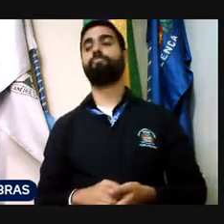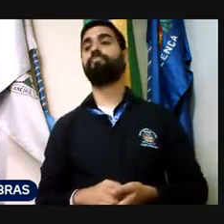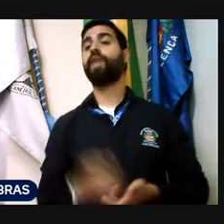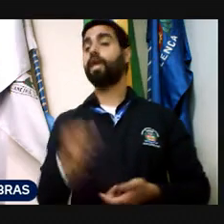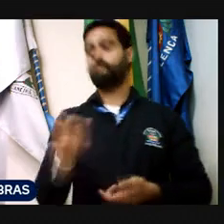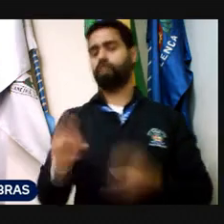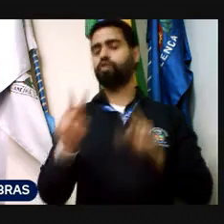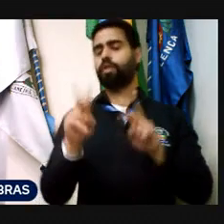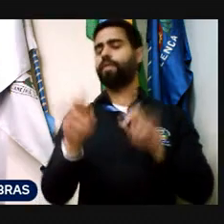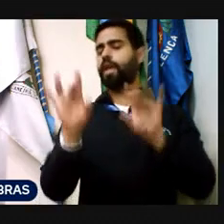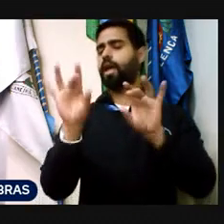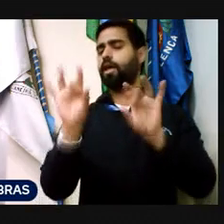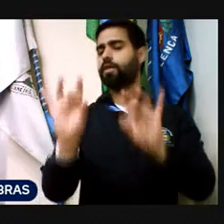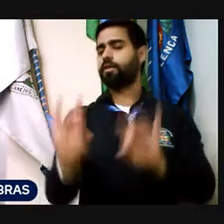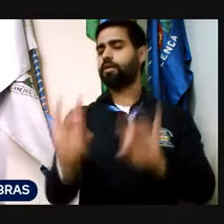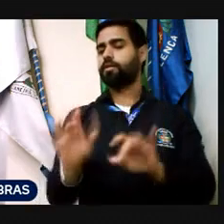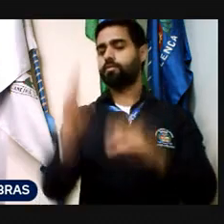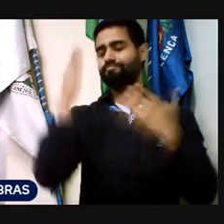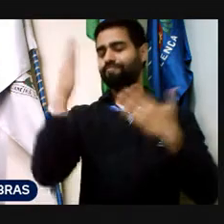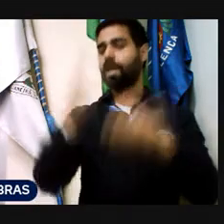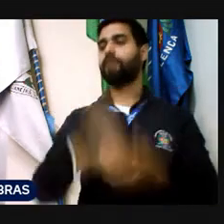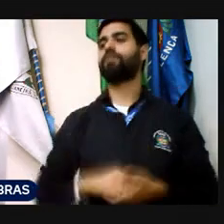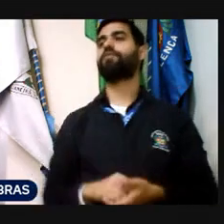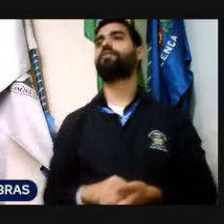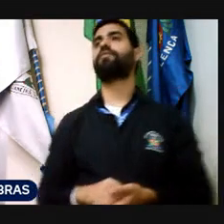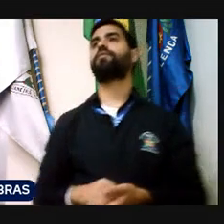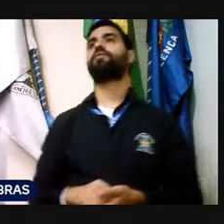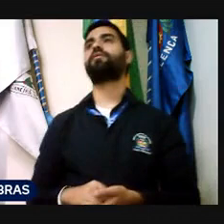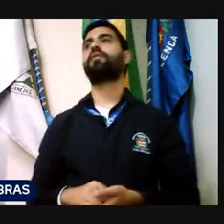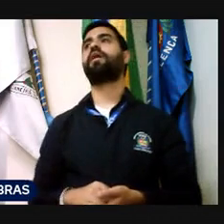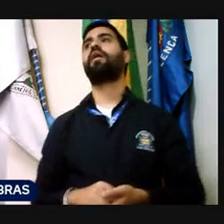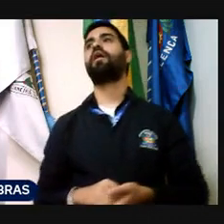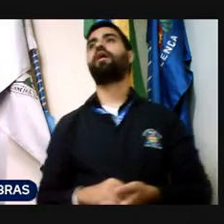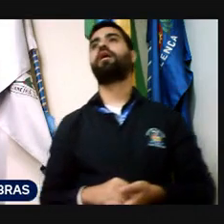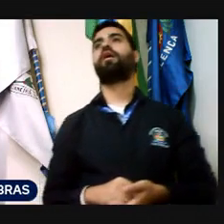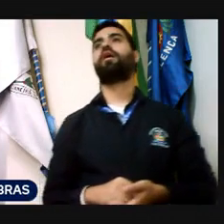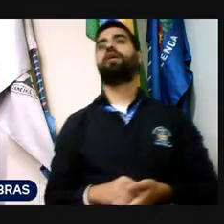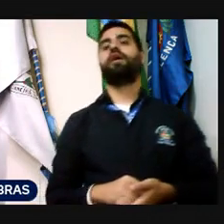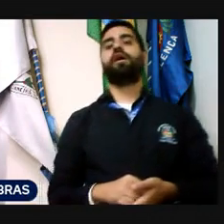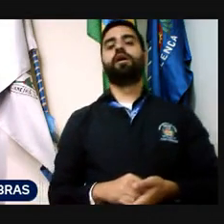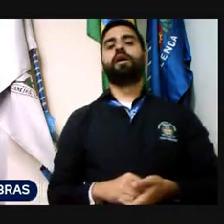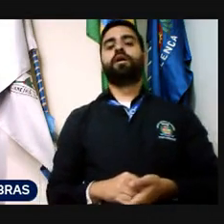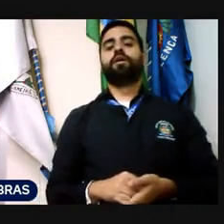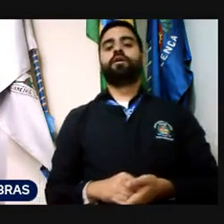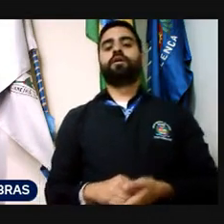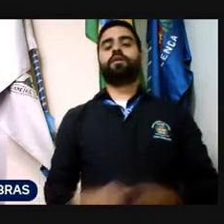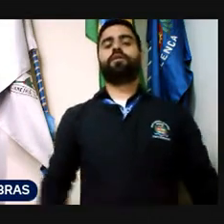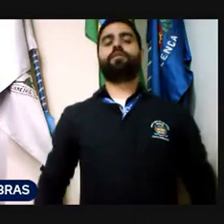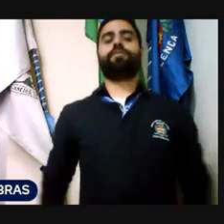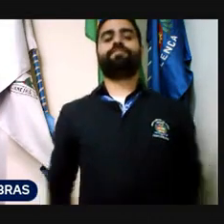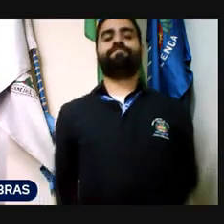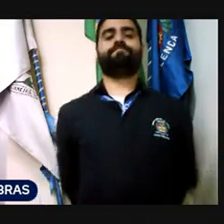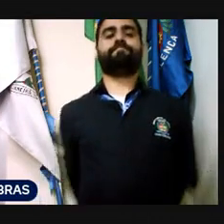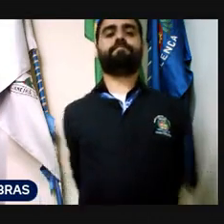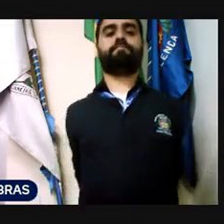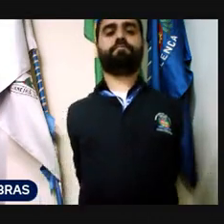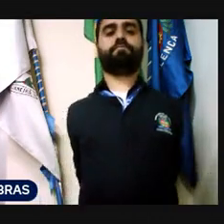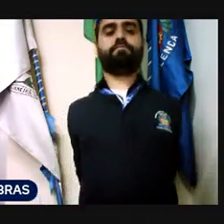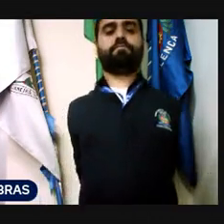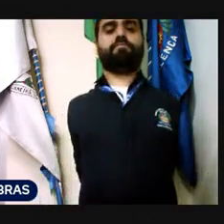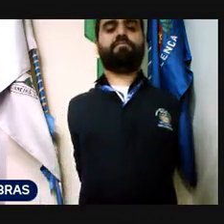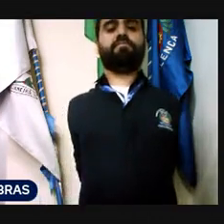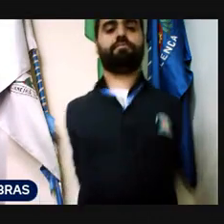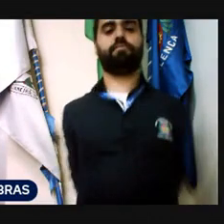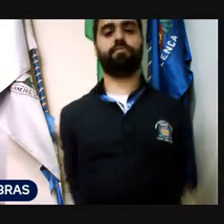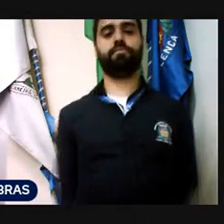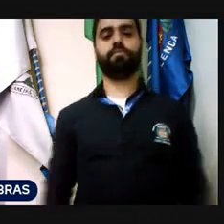assunto merecerá especial de vossas excelências, desde já antecipo meus agradecimentos, renovando meus protestos de estima e consideração. Sala das